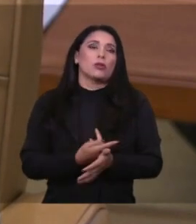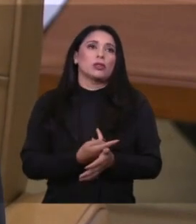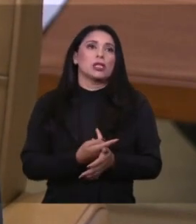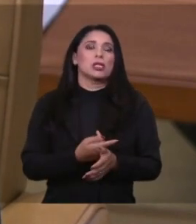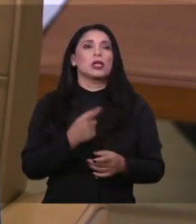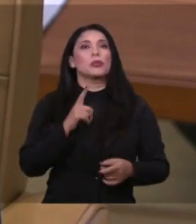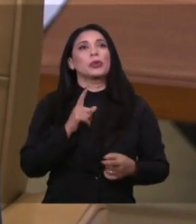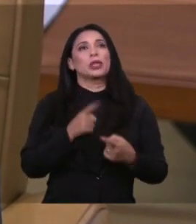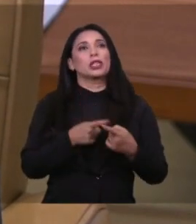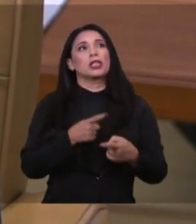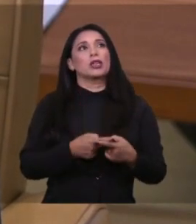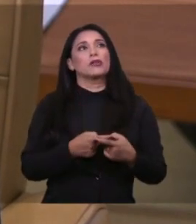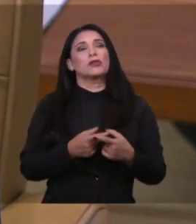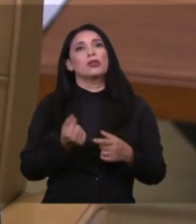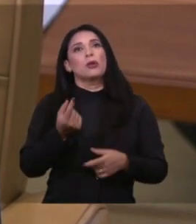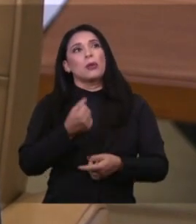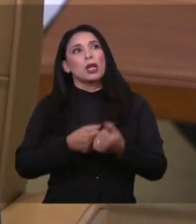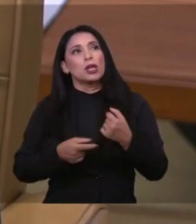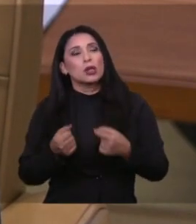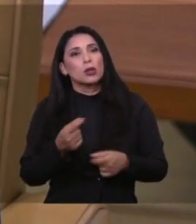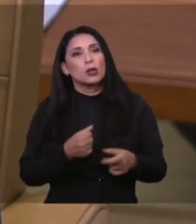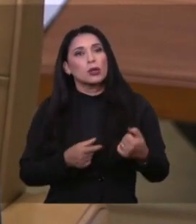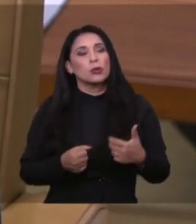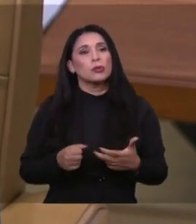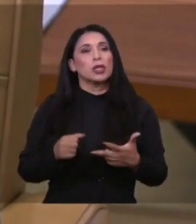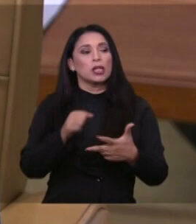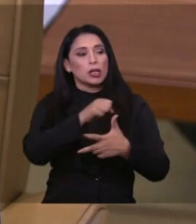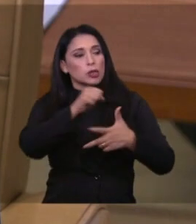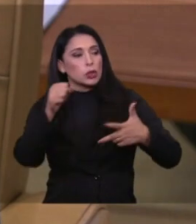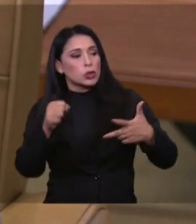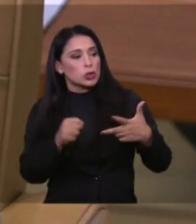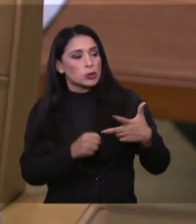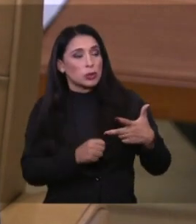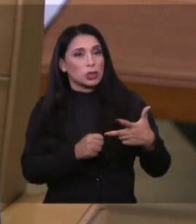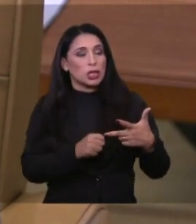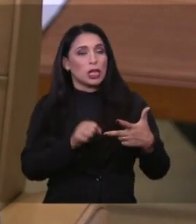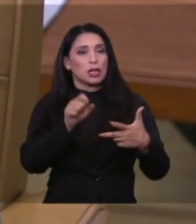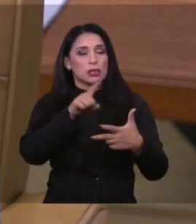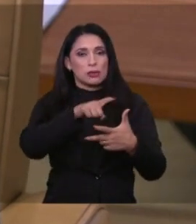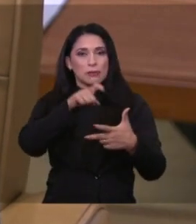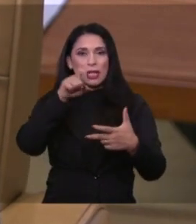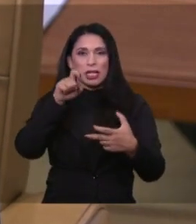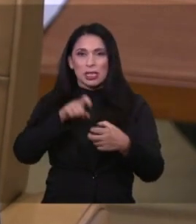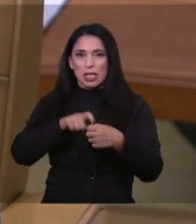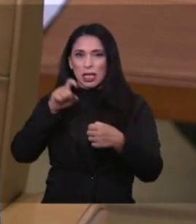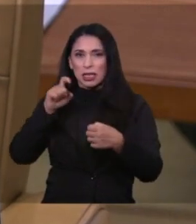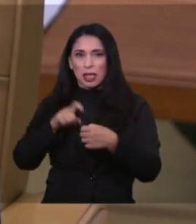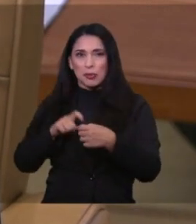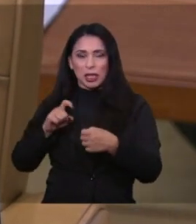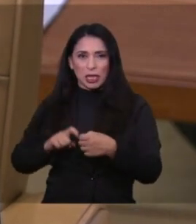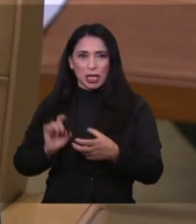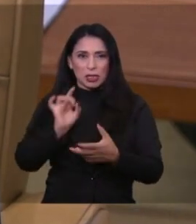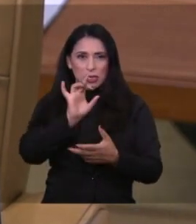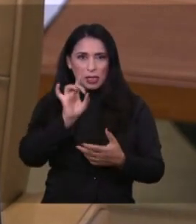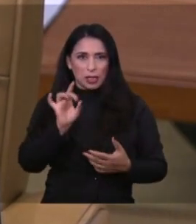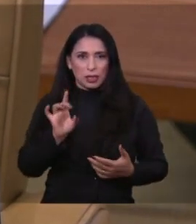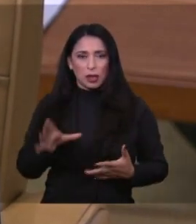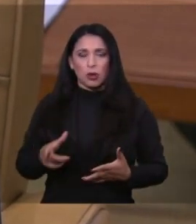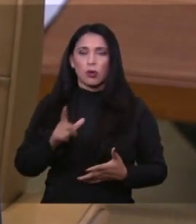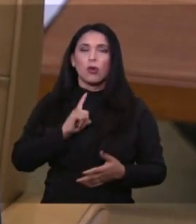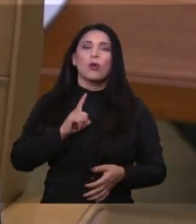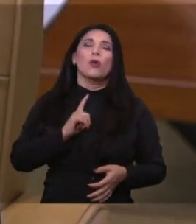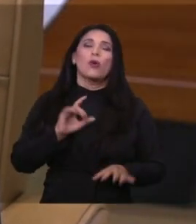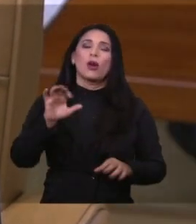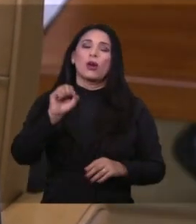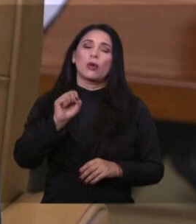de sentido, a menção à separação dos poderes encontra-se implícita na norma do caso, formulada pela decisão da Corte,